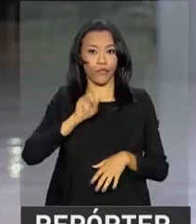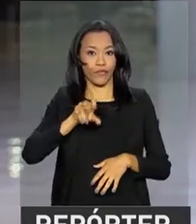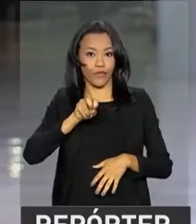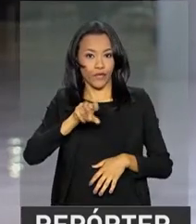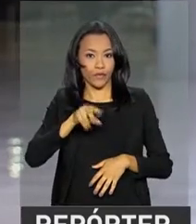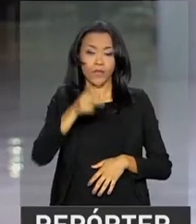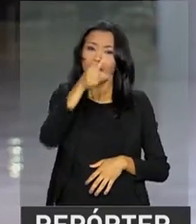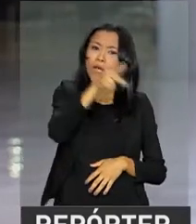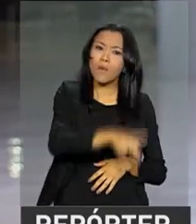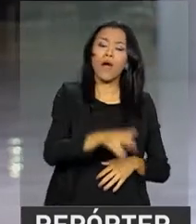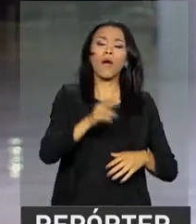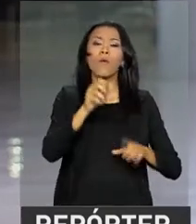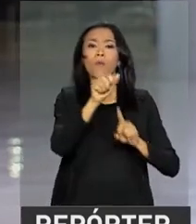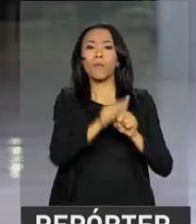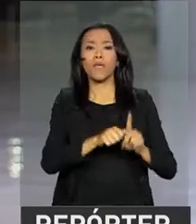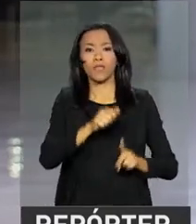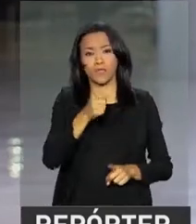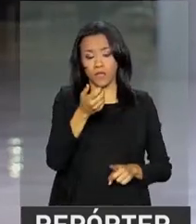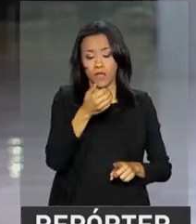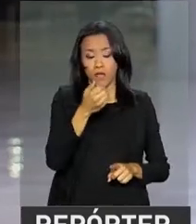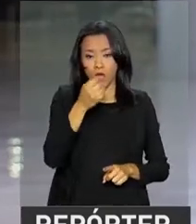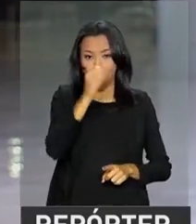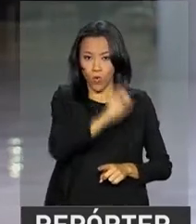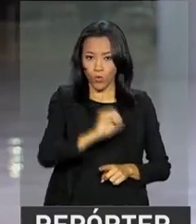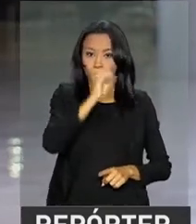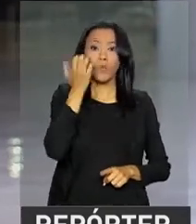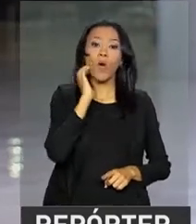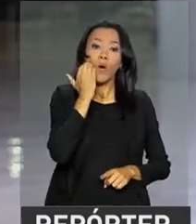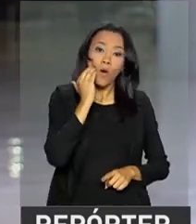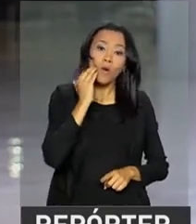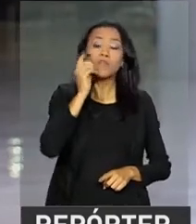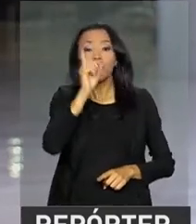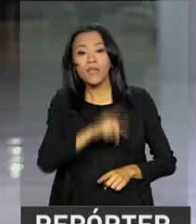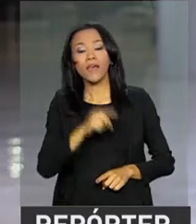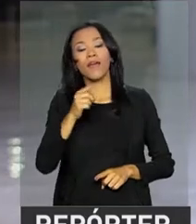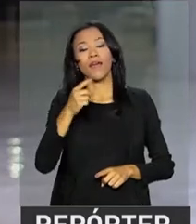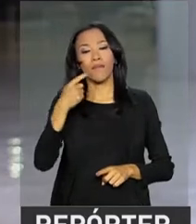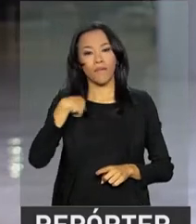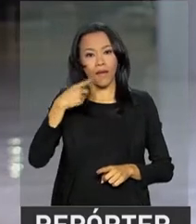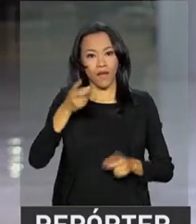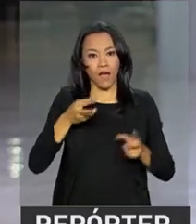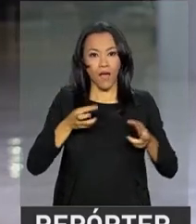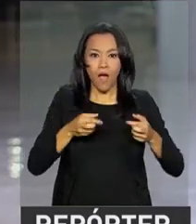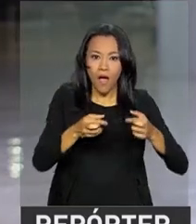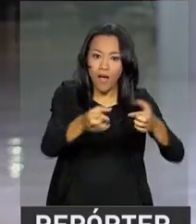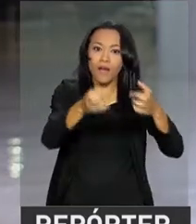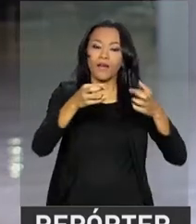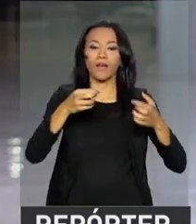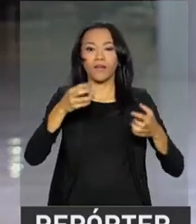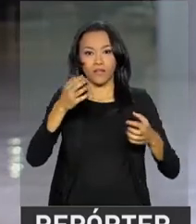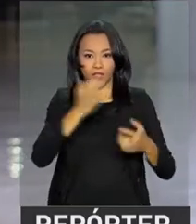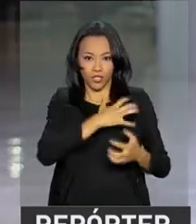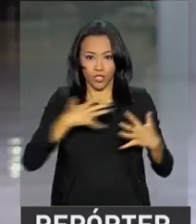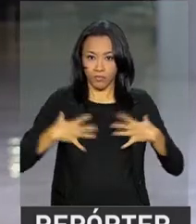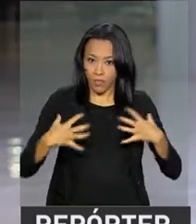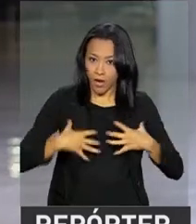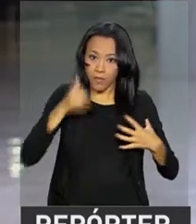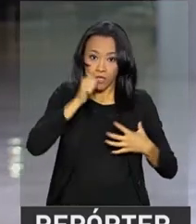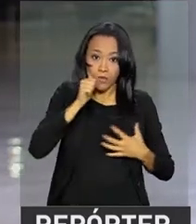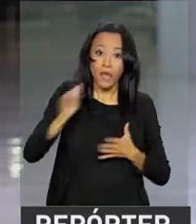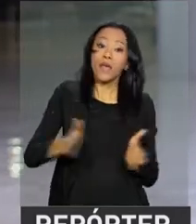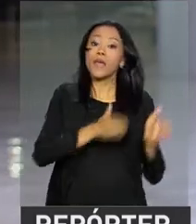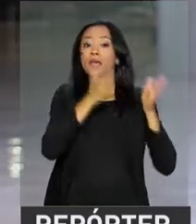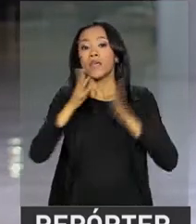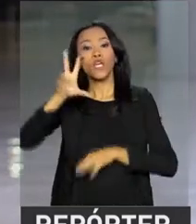rosa que mobiliza a sociedade para combater o câncer de mama nas mulheres de novembro azul é pra combater o